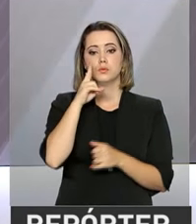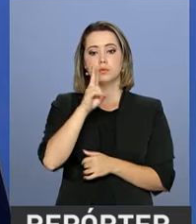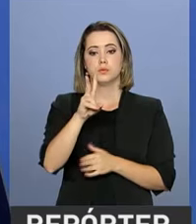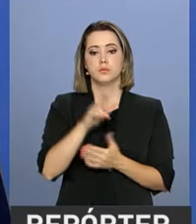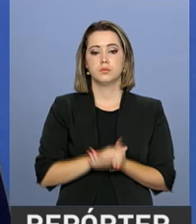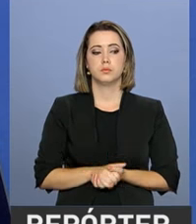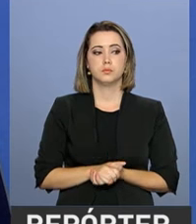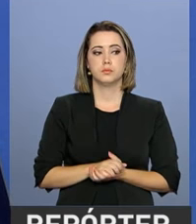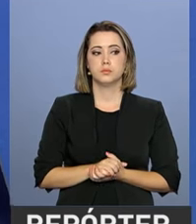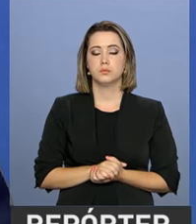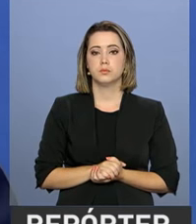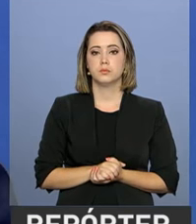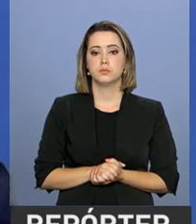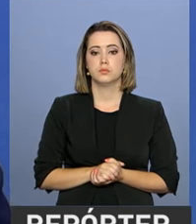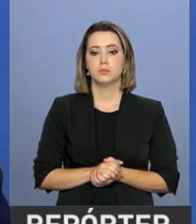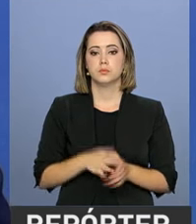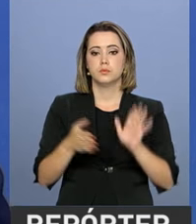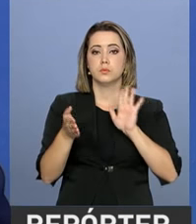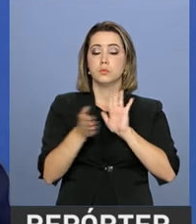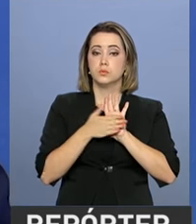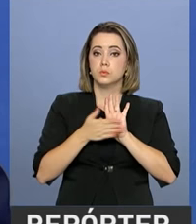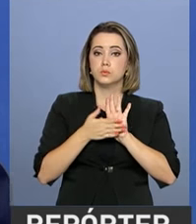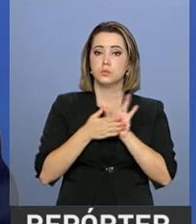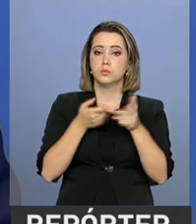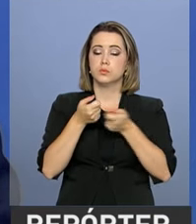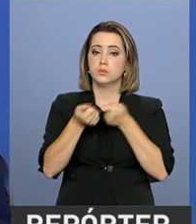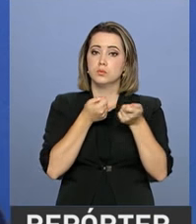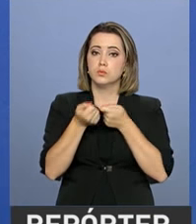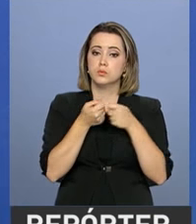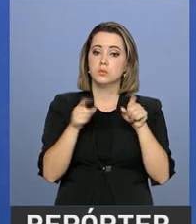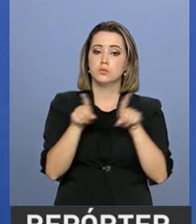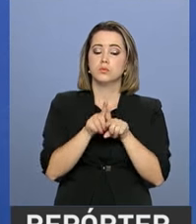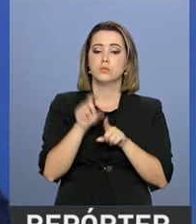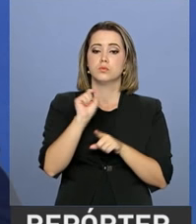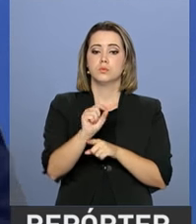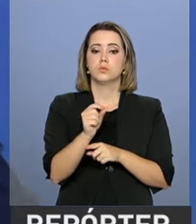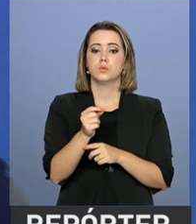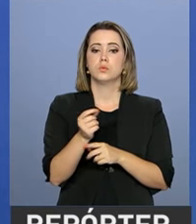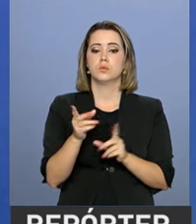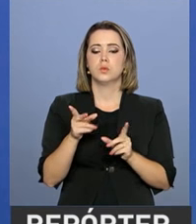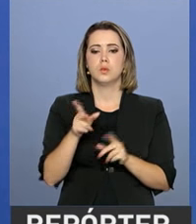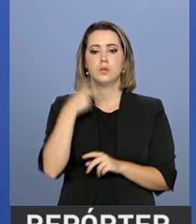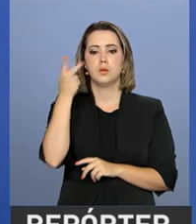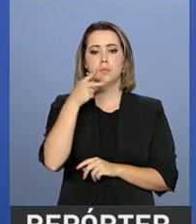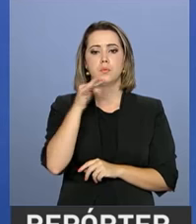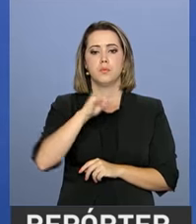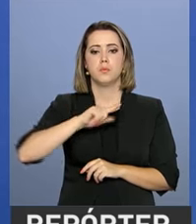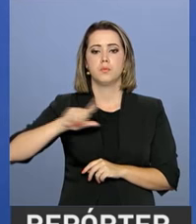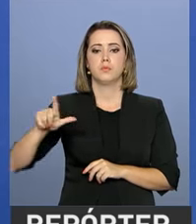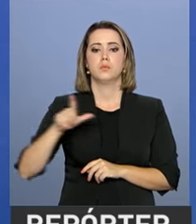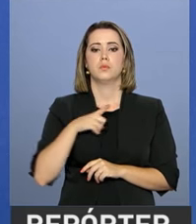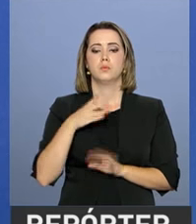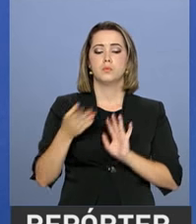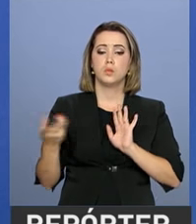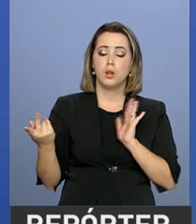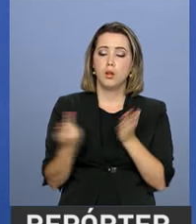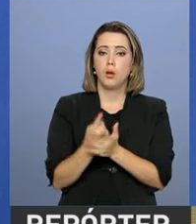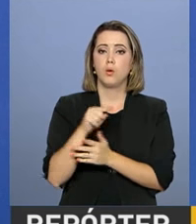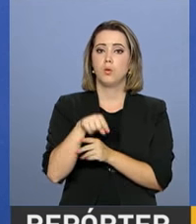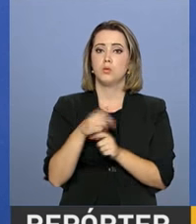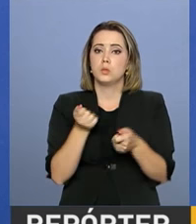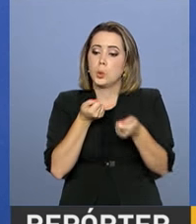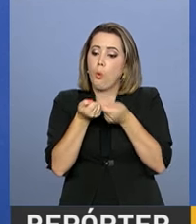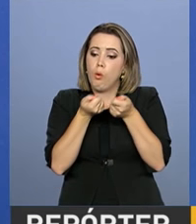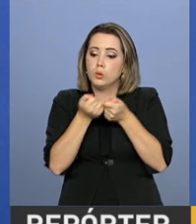o processo de ajustamento da política fiscal se dará principalmente através da contenção